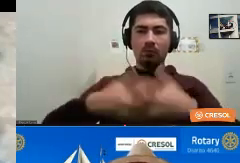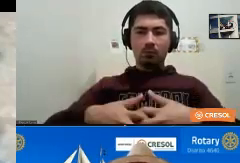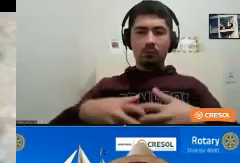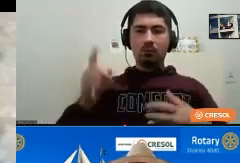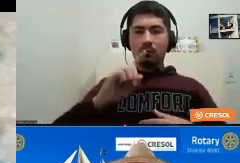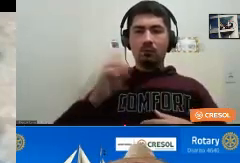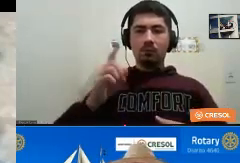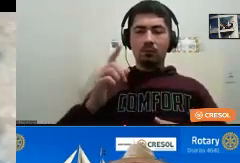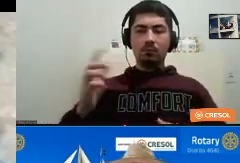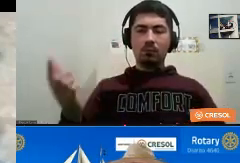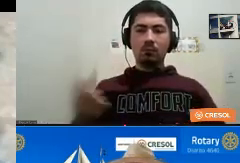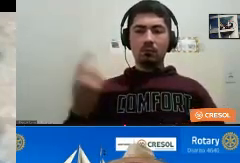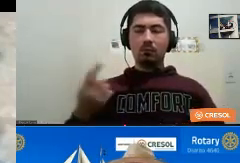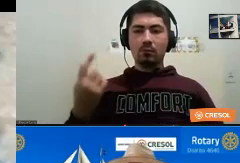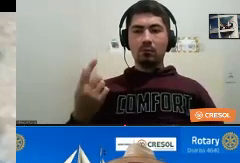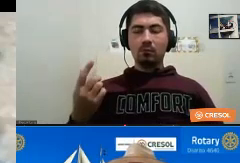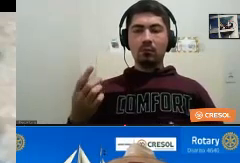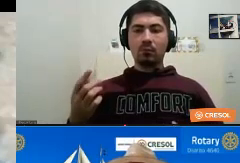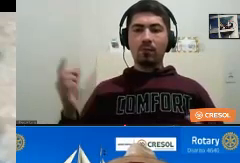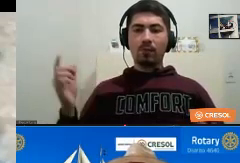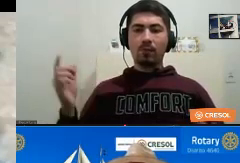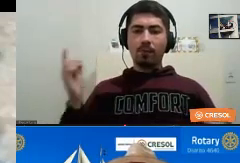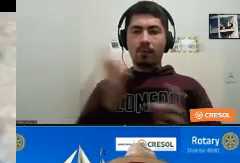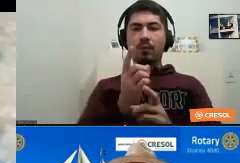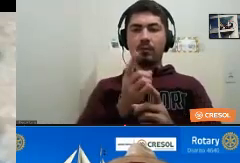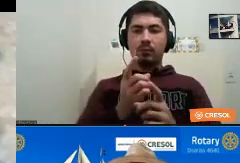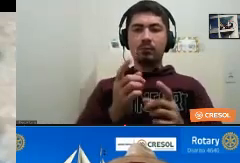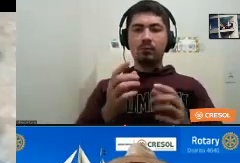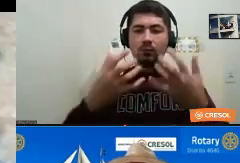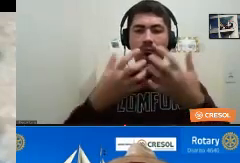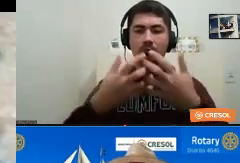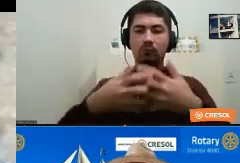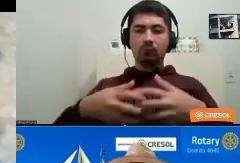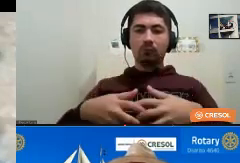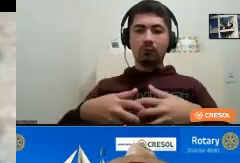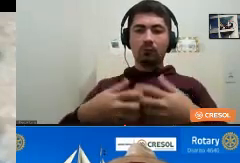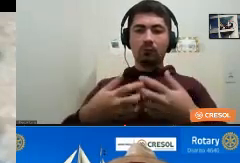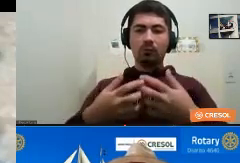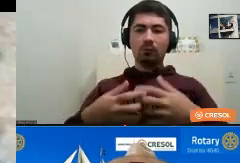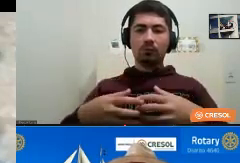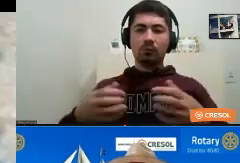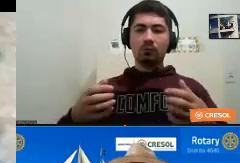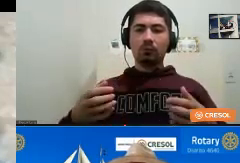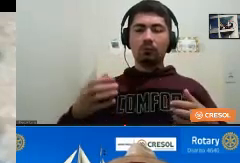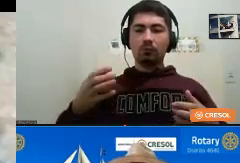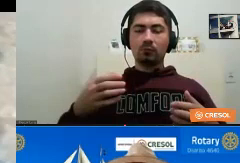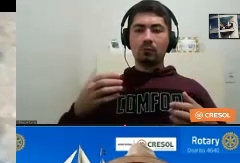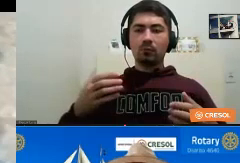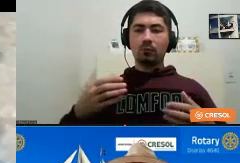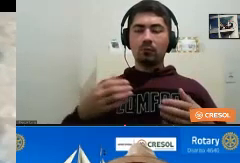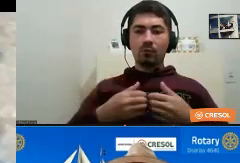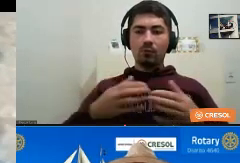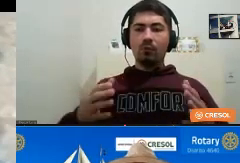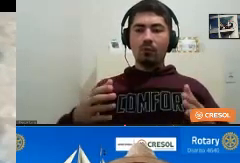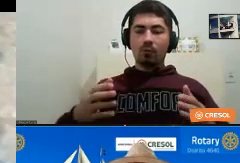Um belo dia, o Rotary aparece na minha vida e eu comecei a contribuir para poder